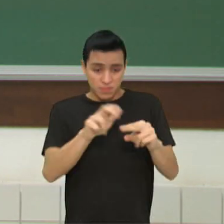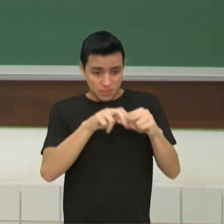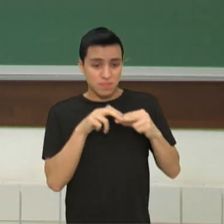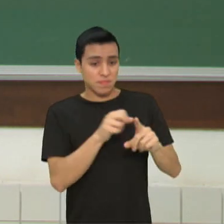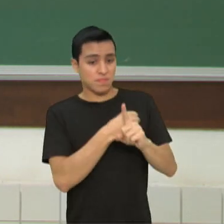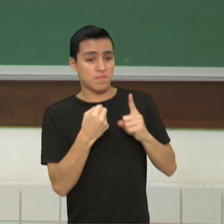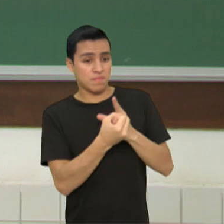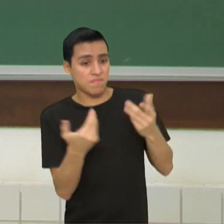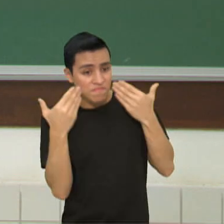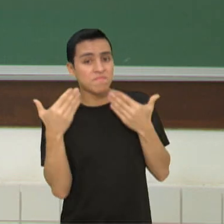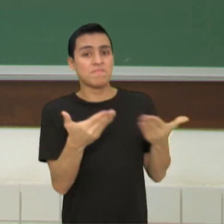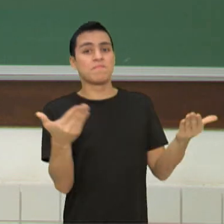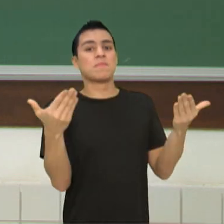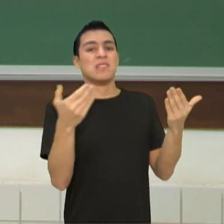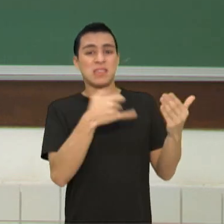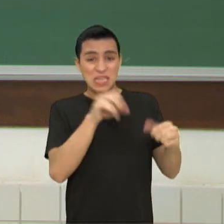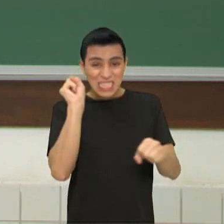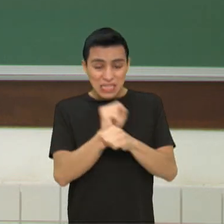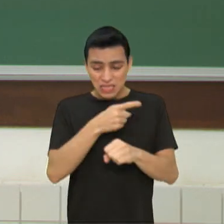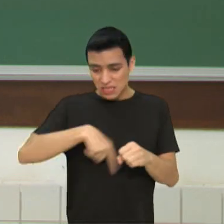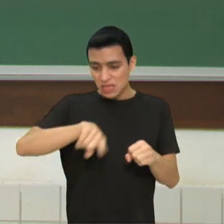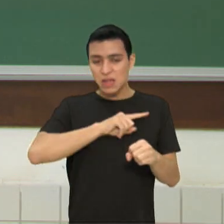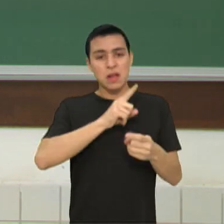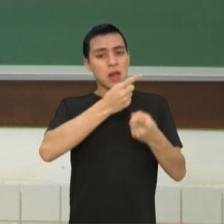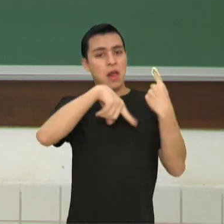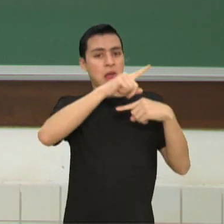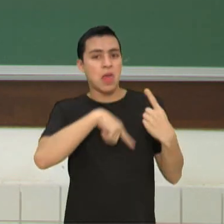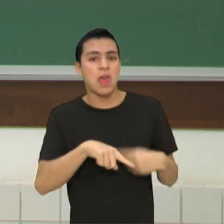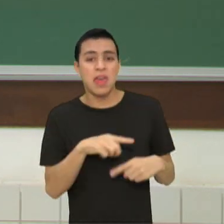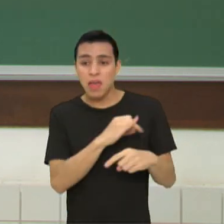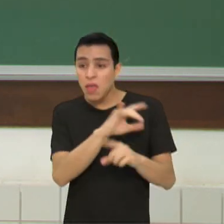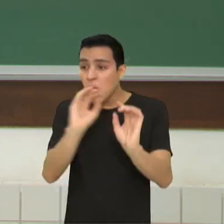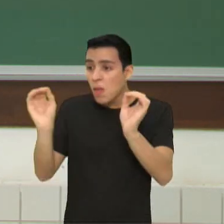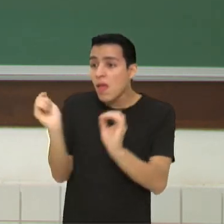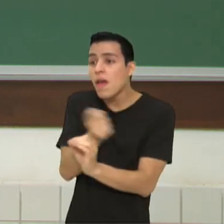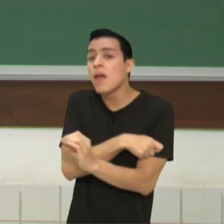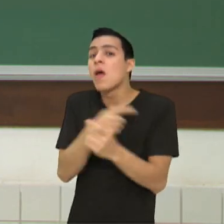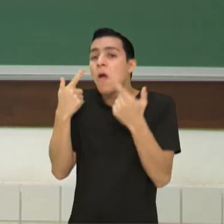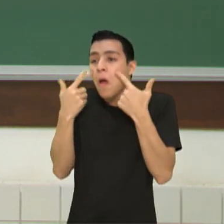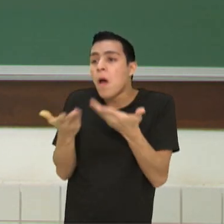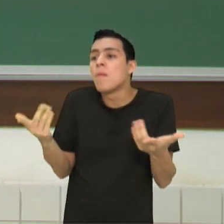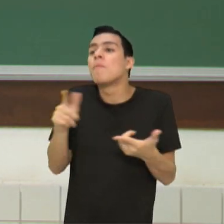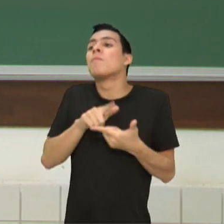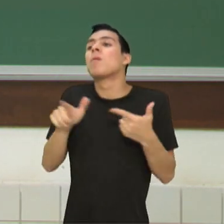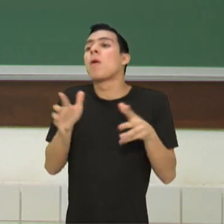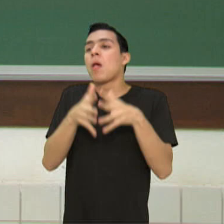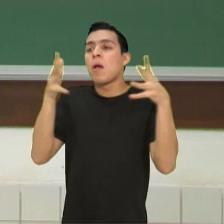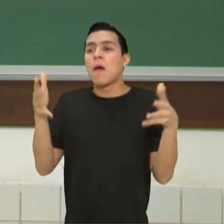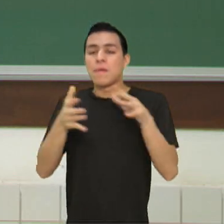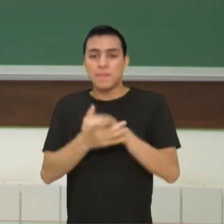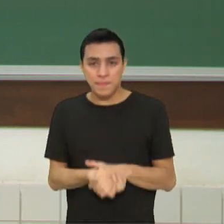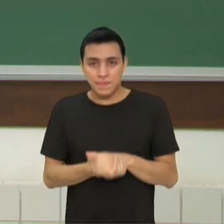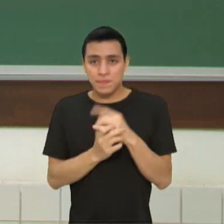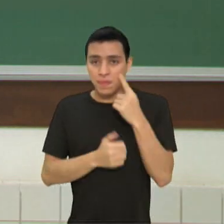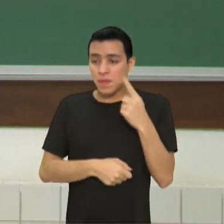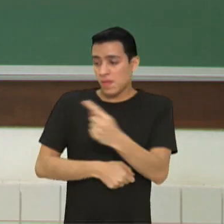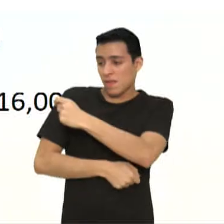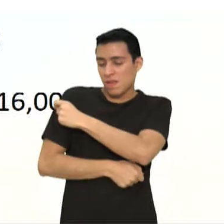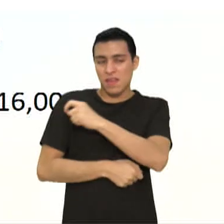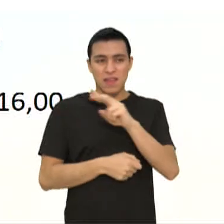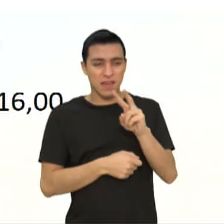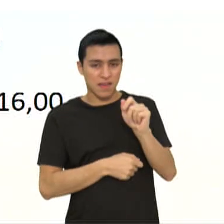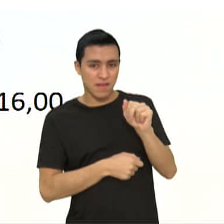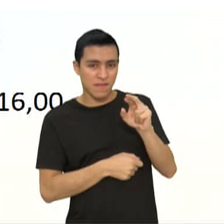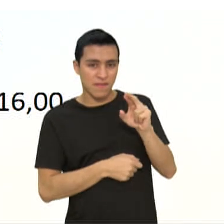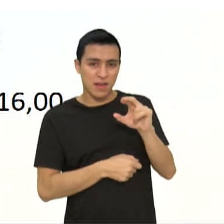sociedade. Se parar, a gente já está vendo alguns efeitos da não vacinação. Presta atenção aqui, ó. Então, a vacina para varíola lá